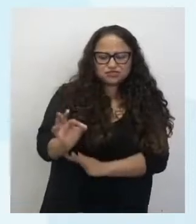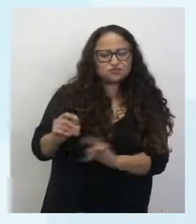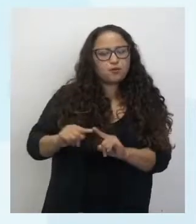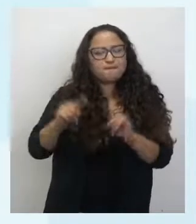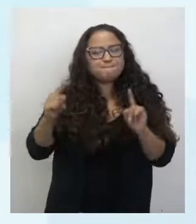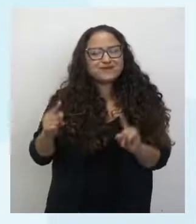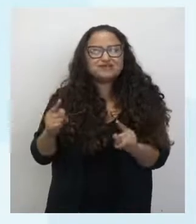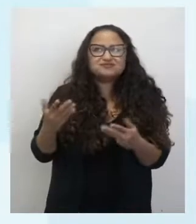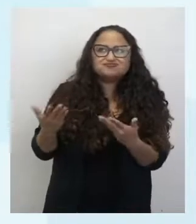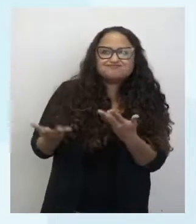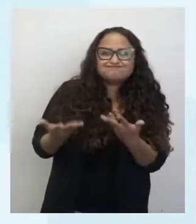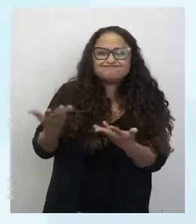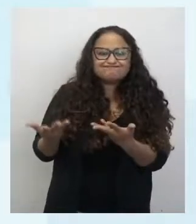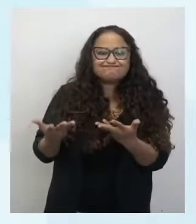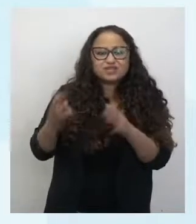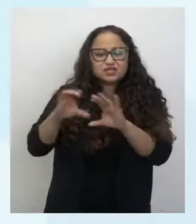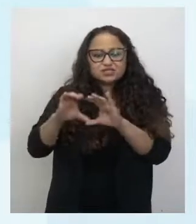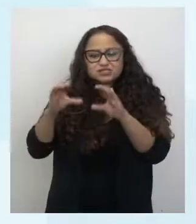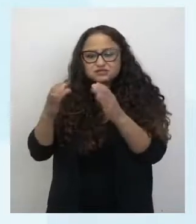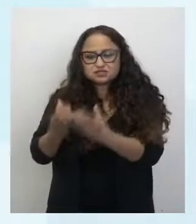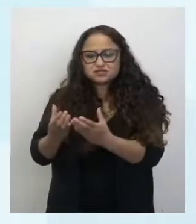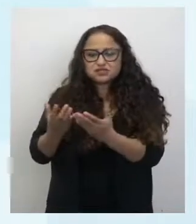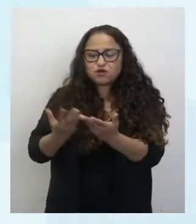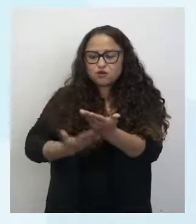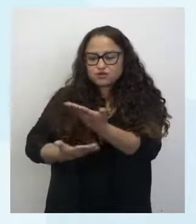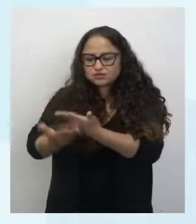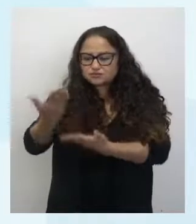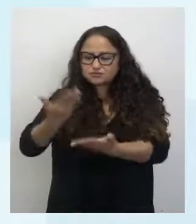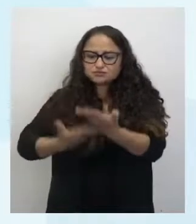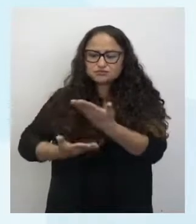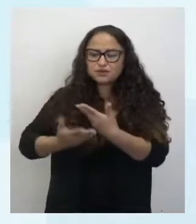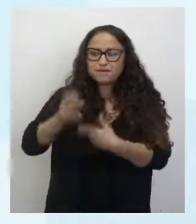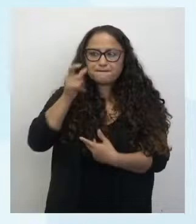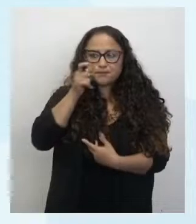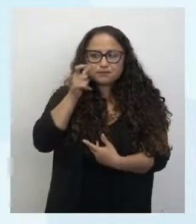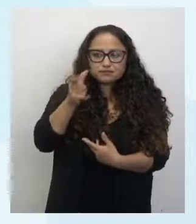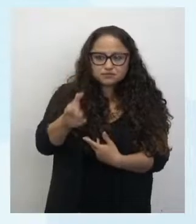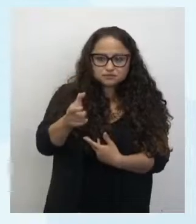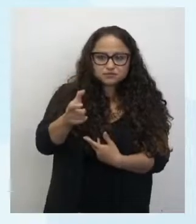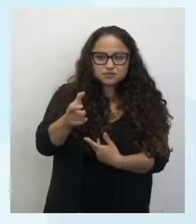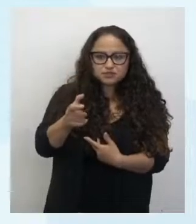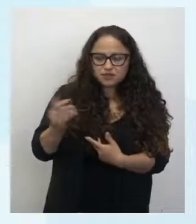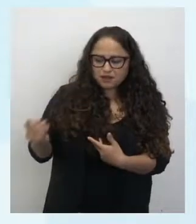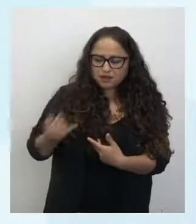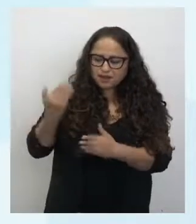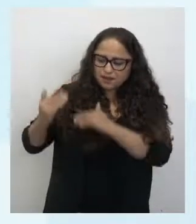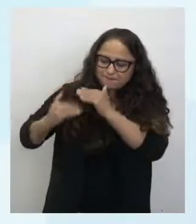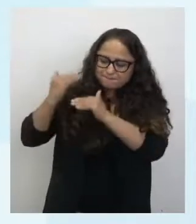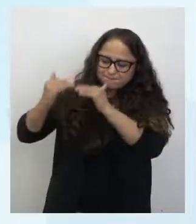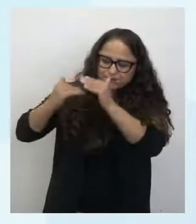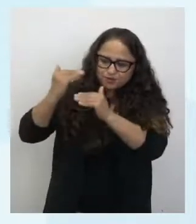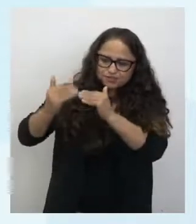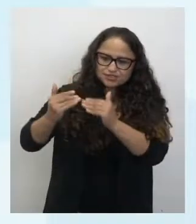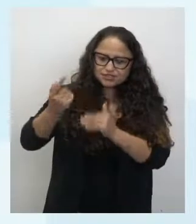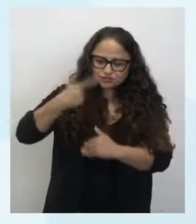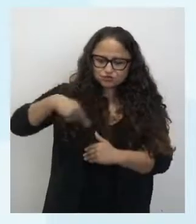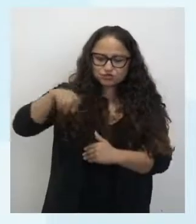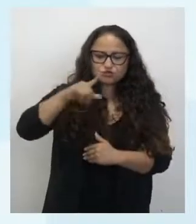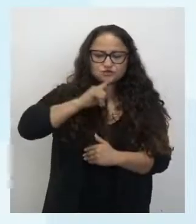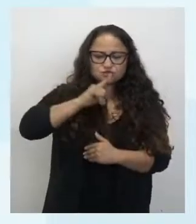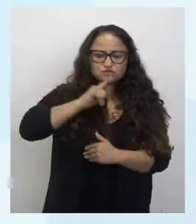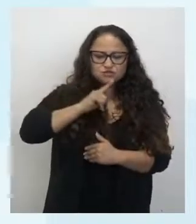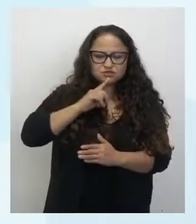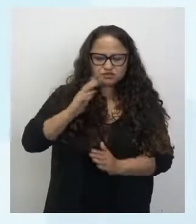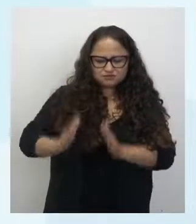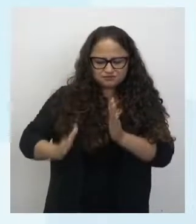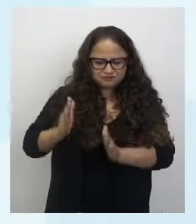que então essa socialização é importante por isso, para a gente poder enxergar que em cada processo de socialização, né, ele se enquadra de acordo